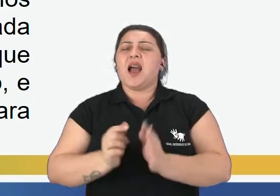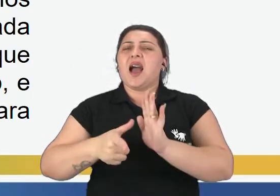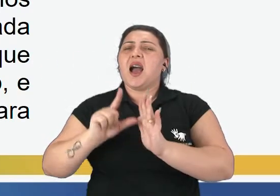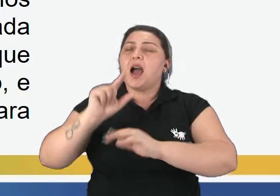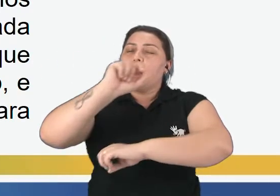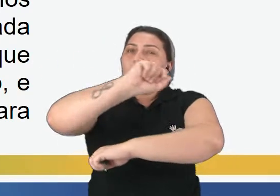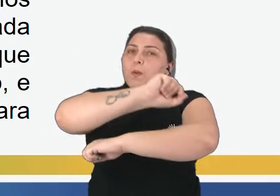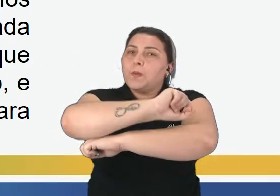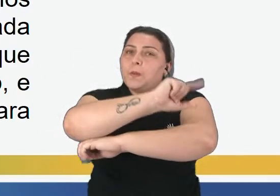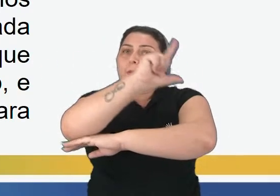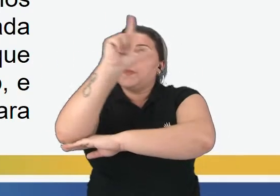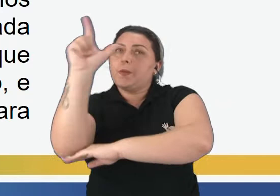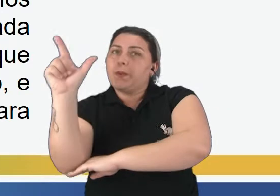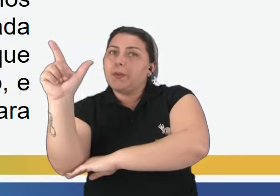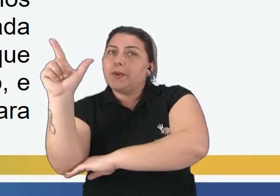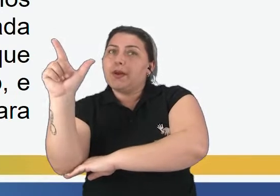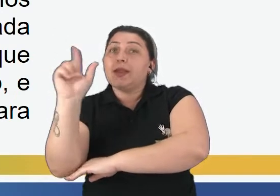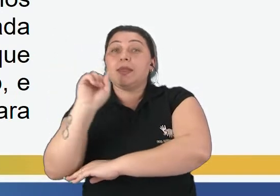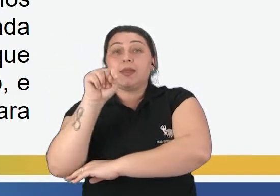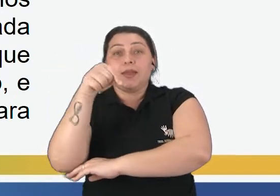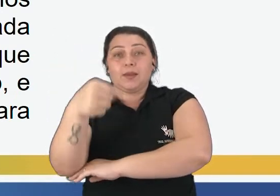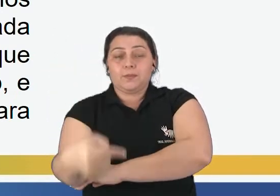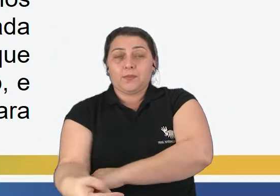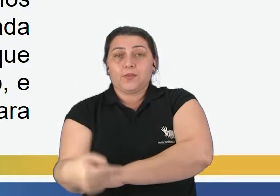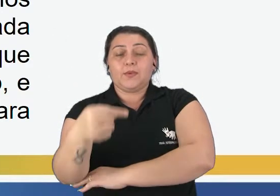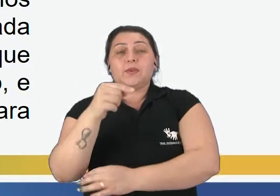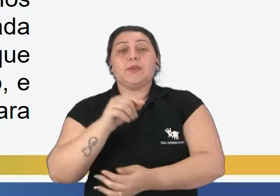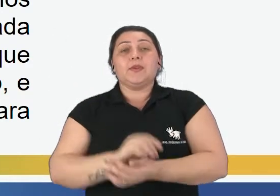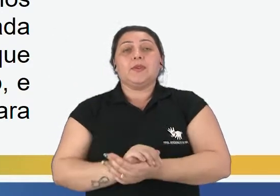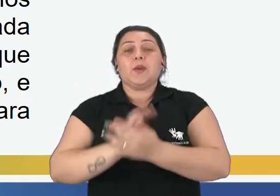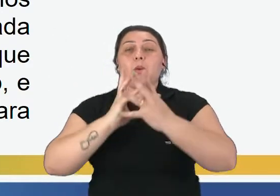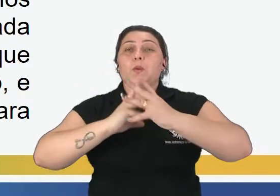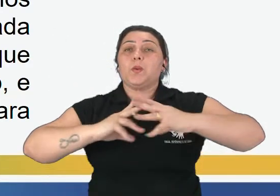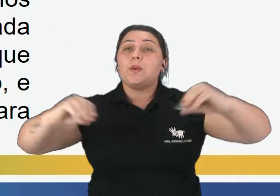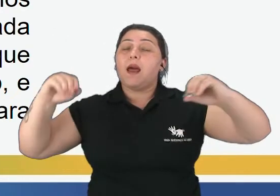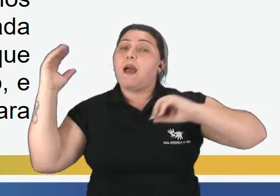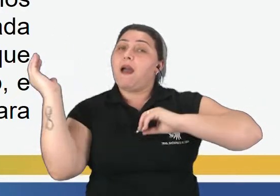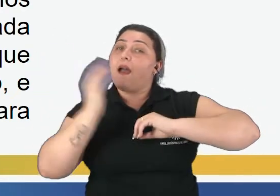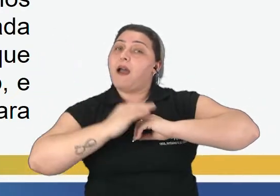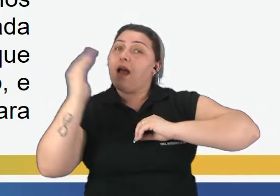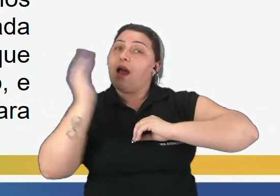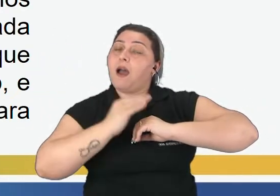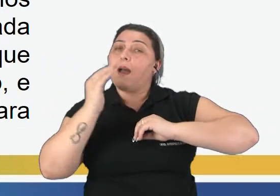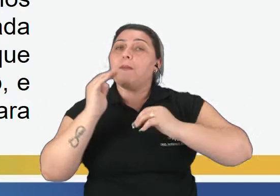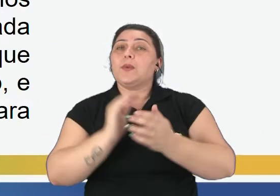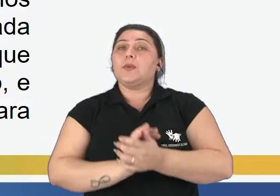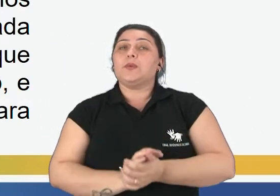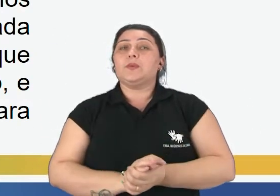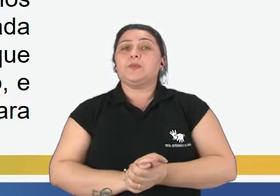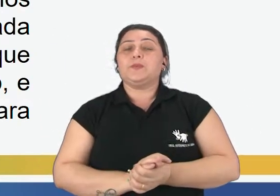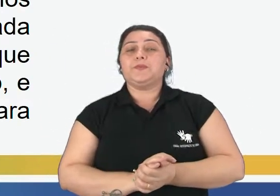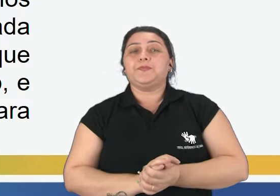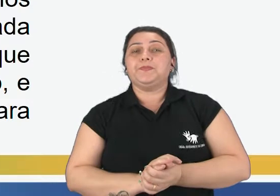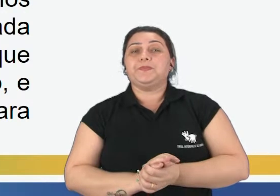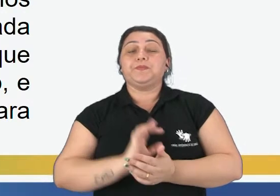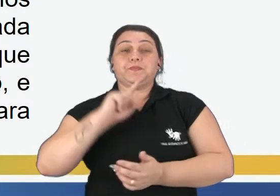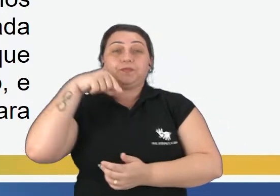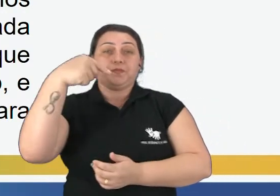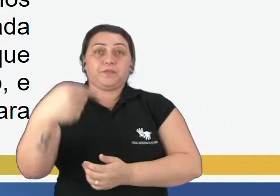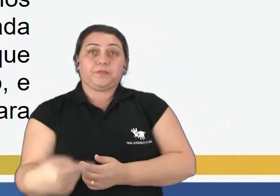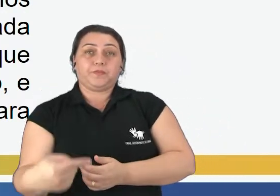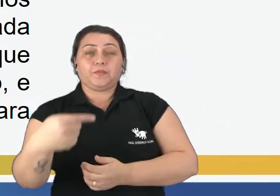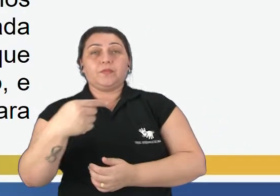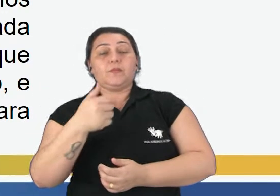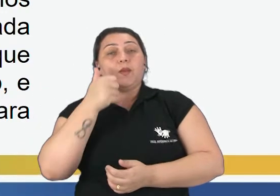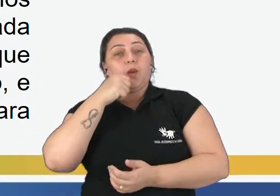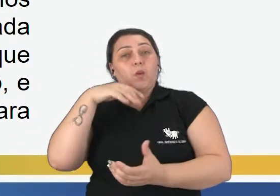sol nascer. Logo depois, eles sumiram depressa como um raio. No dia seguinte,